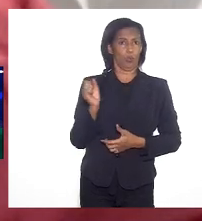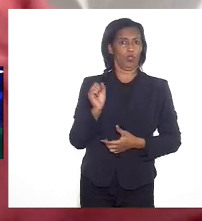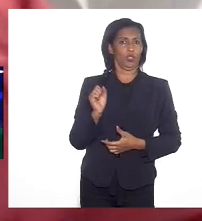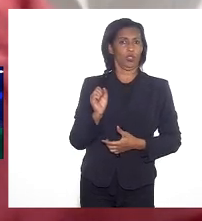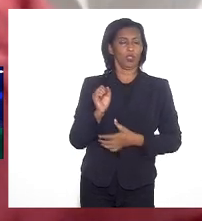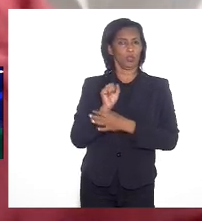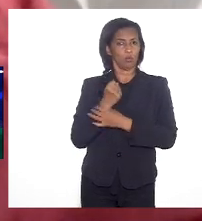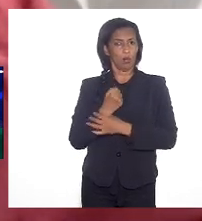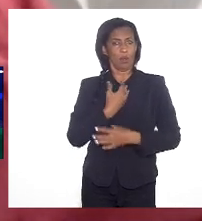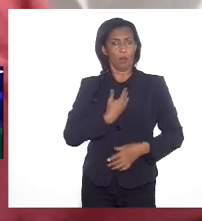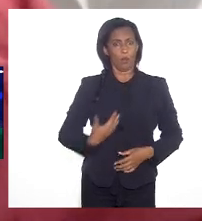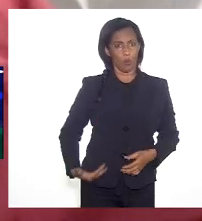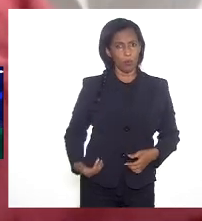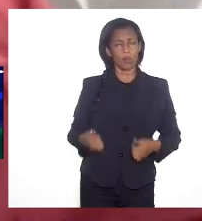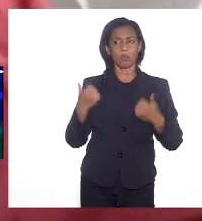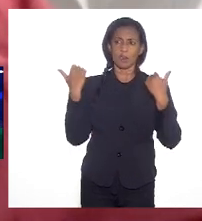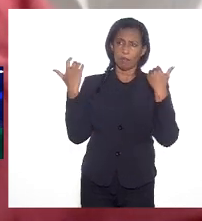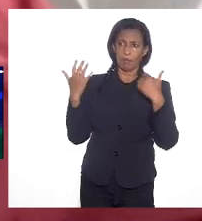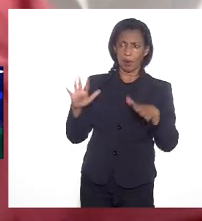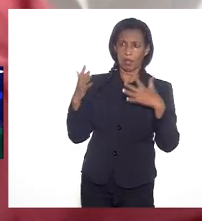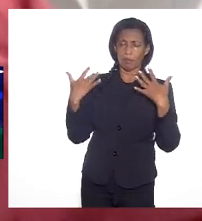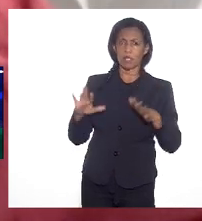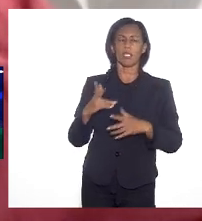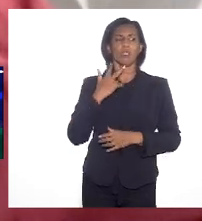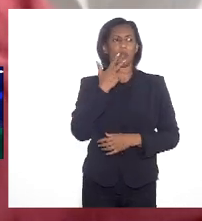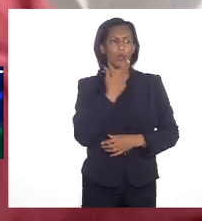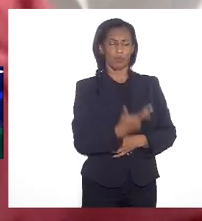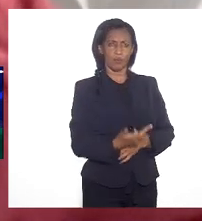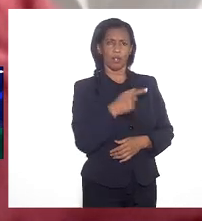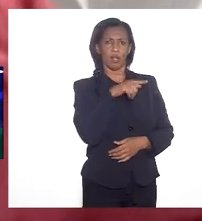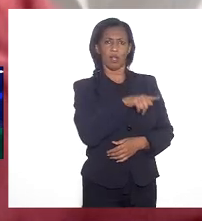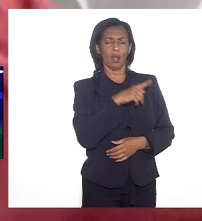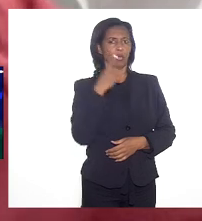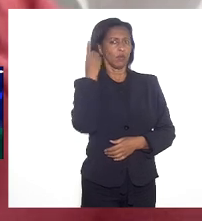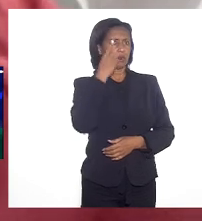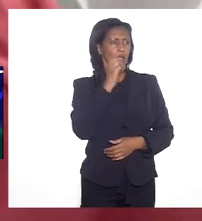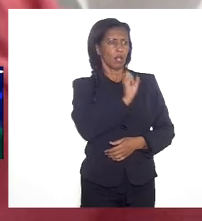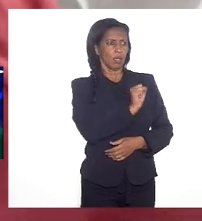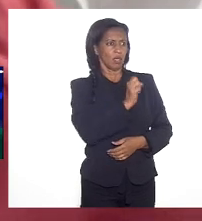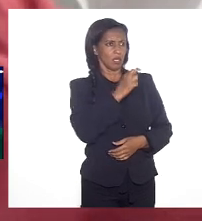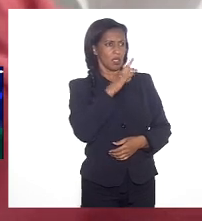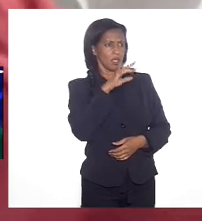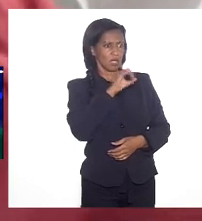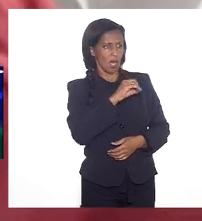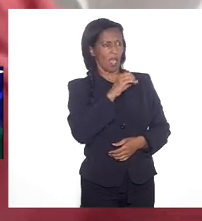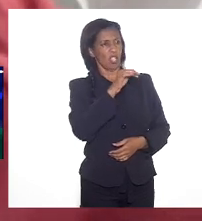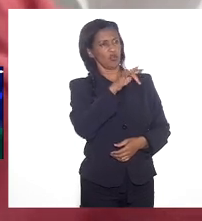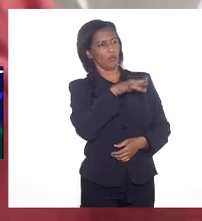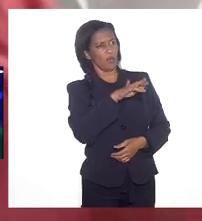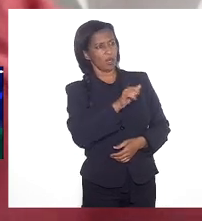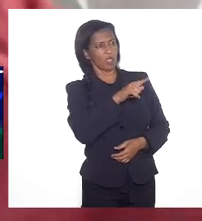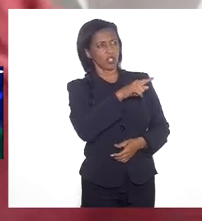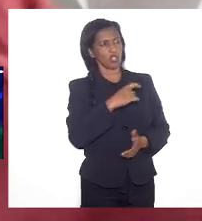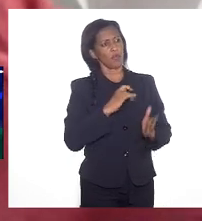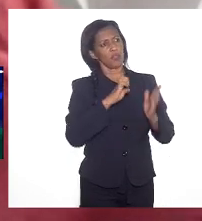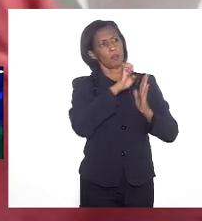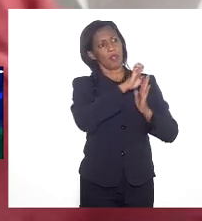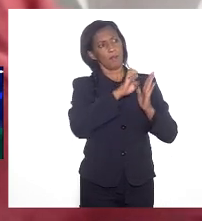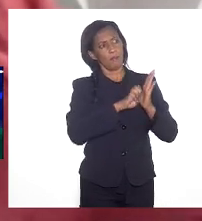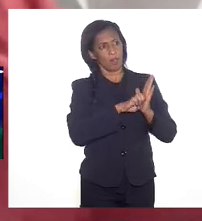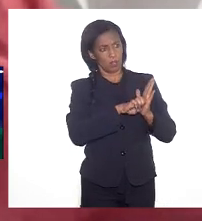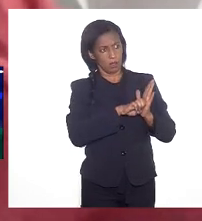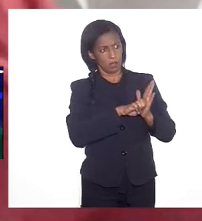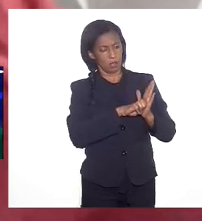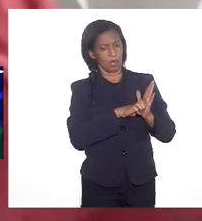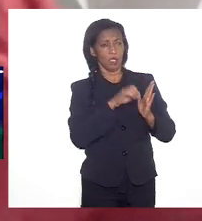ser elogiado. Quero dizer ao deputado Sérgio Fernandes que eu fiz uma pequena emenda de redação, que,